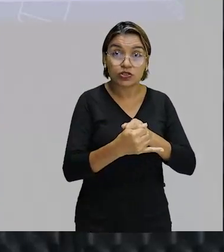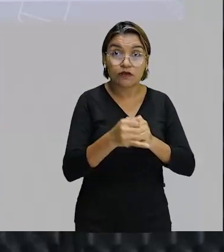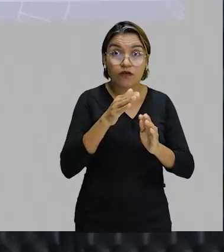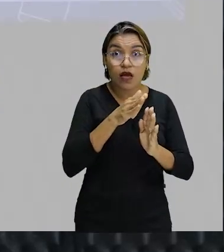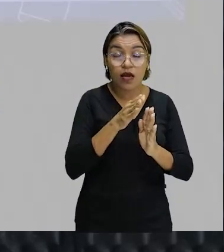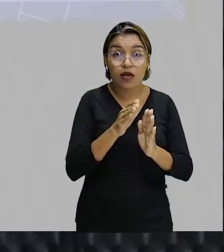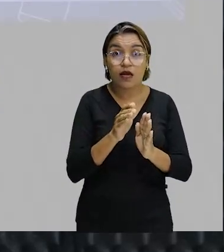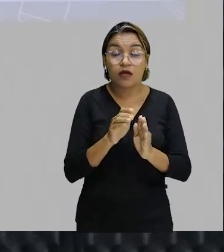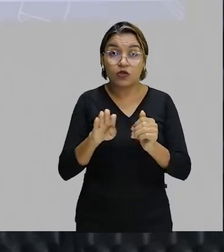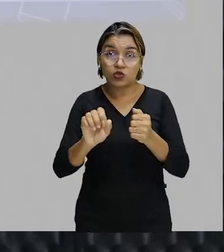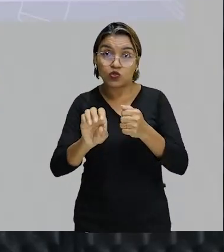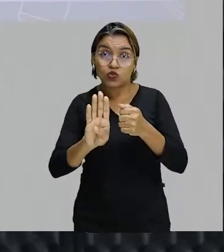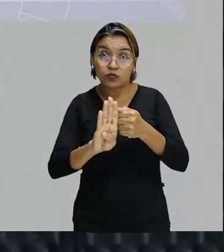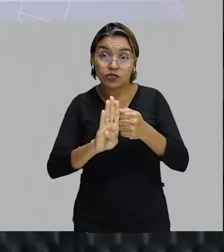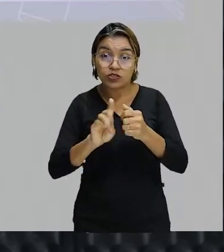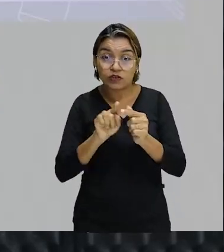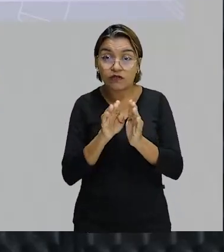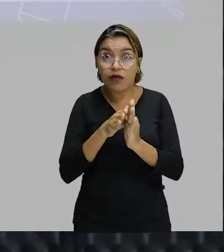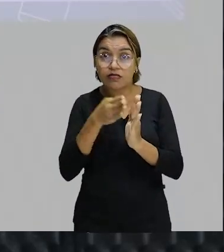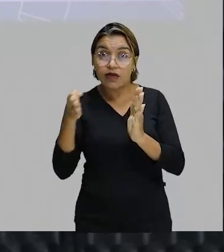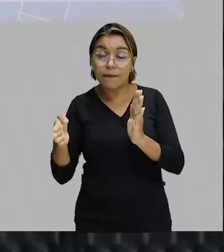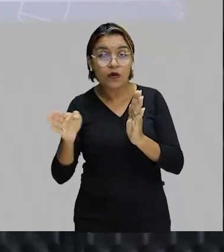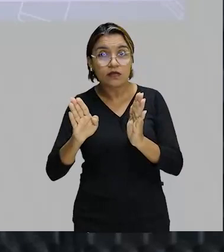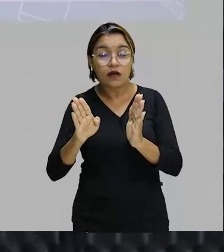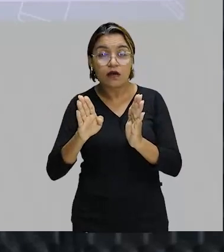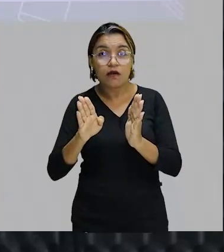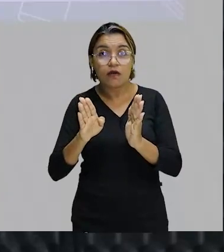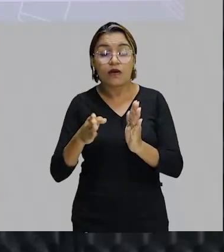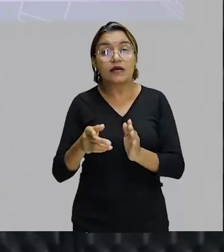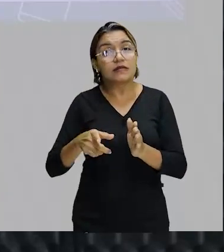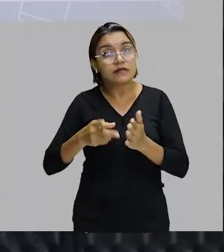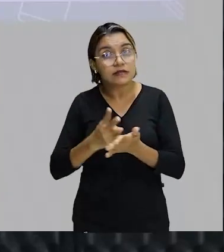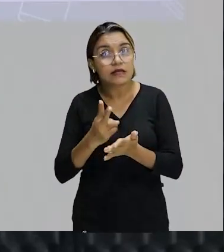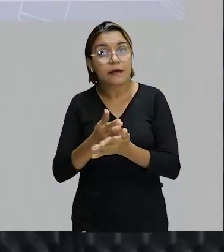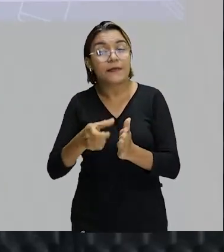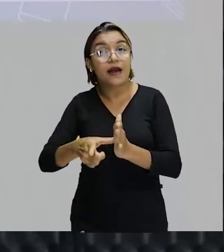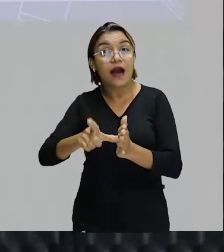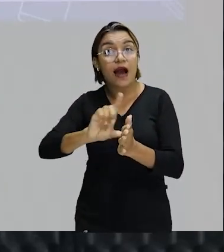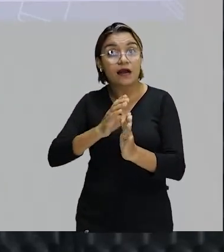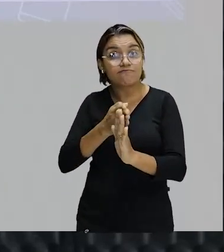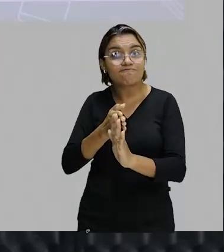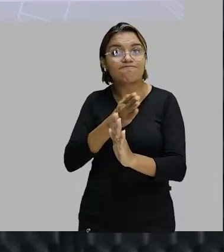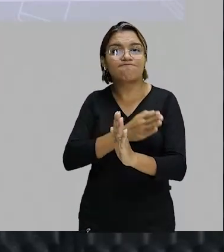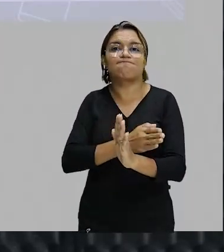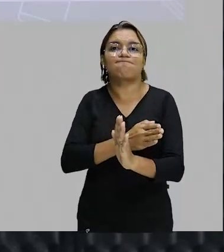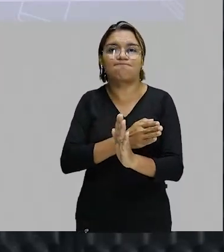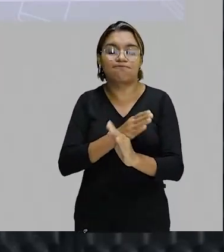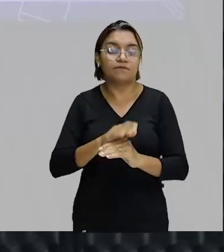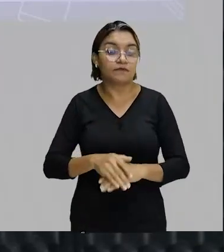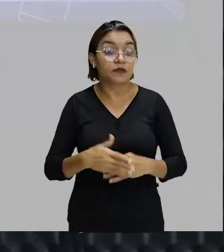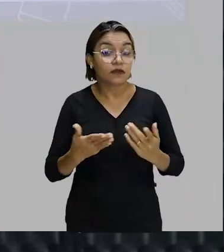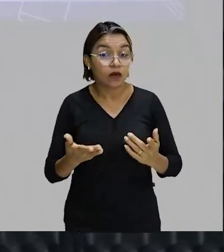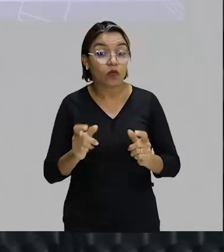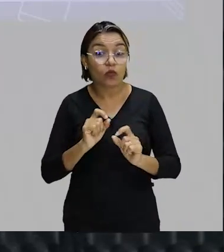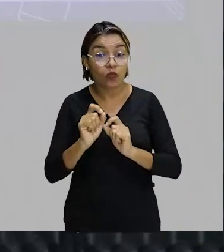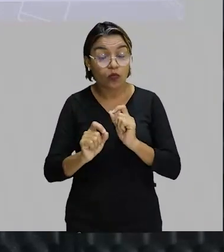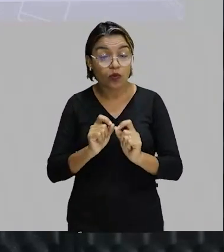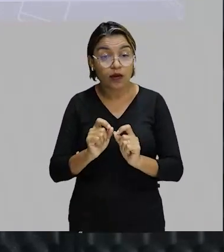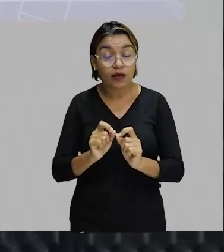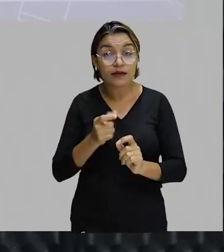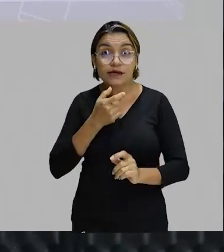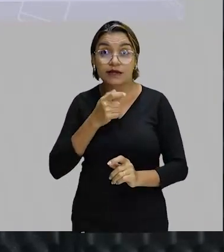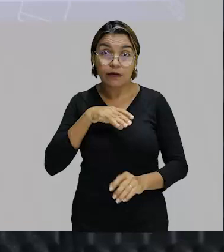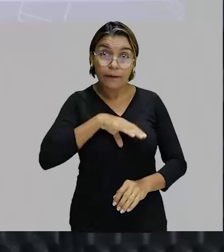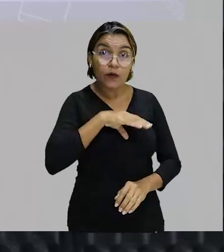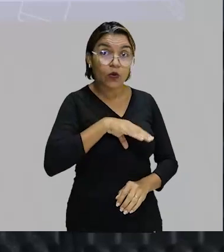do substantivo. Quando eles dão característica, eles sempre antecedem essa palavra que eles estão qualificando. Então, nesse caso, em língua portuguesa, a